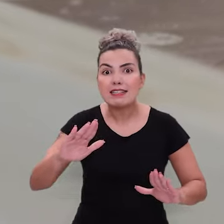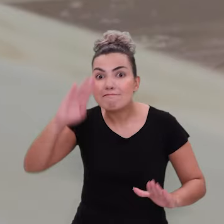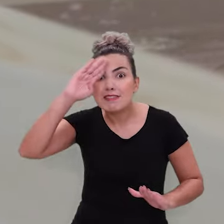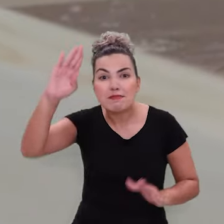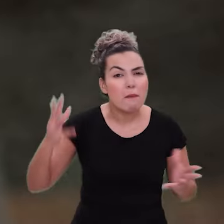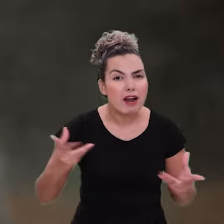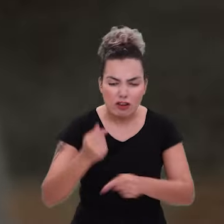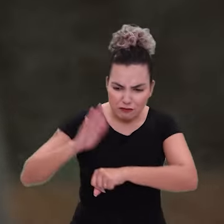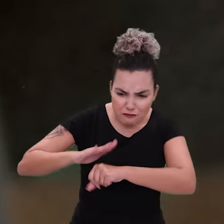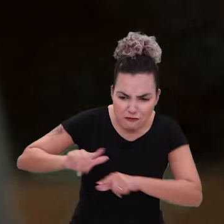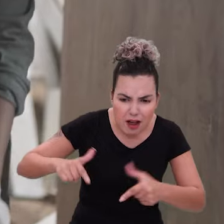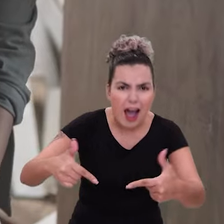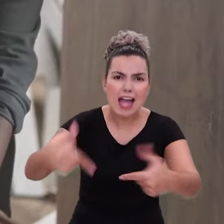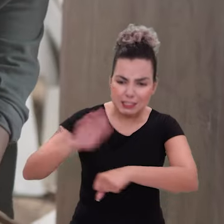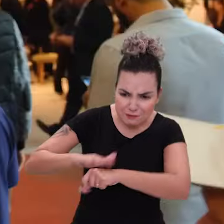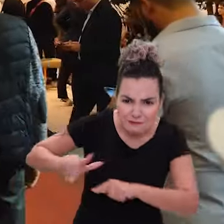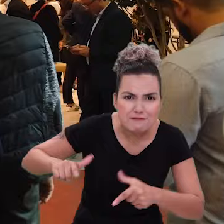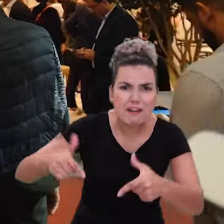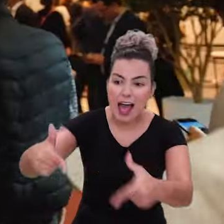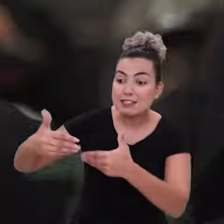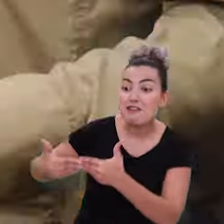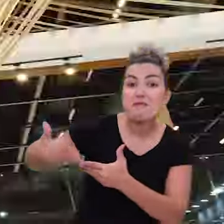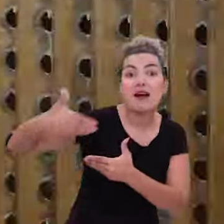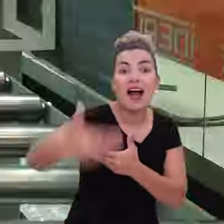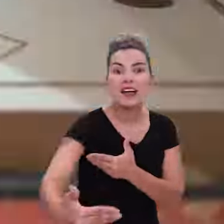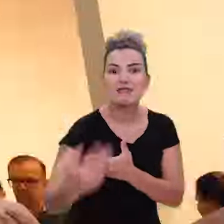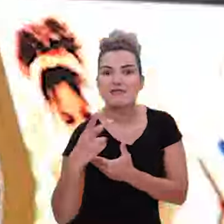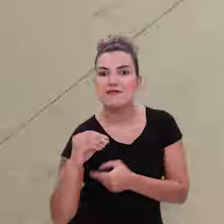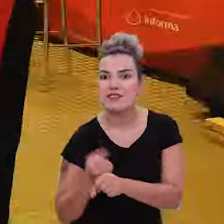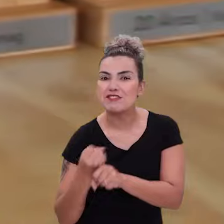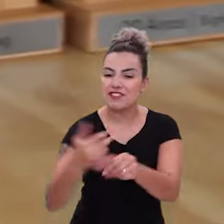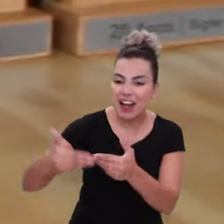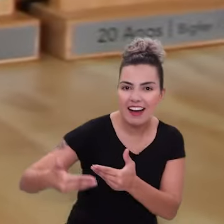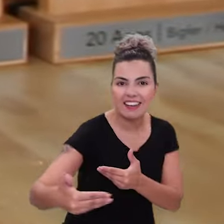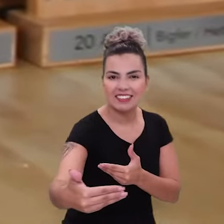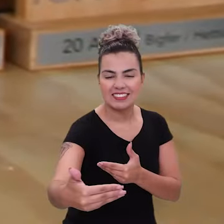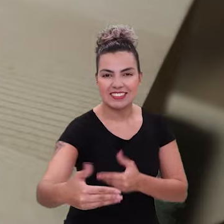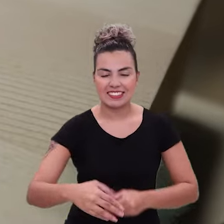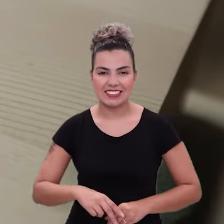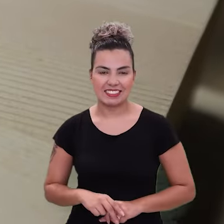vamos fazer nos próximos 20 anos.